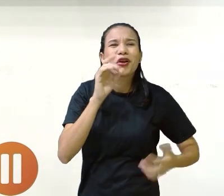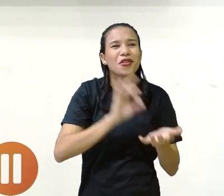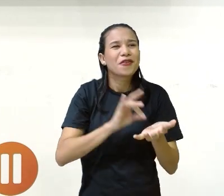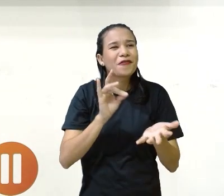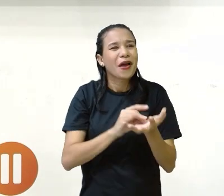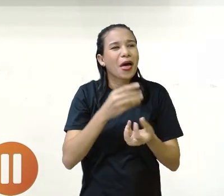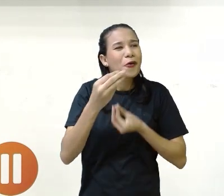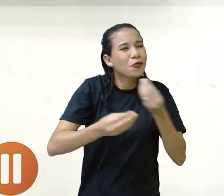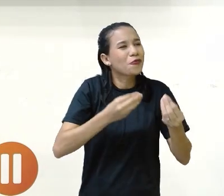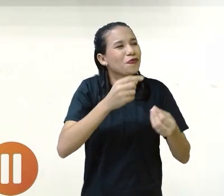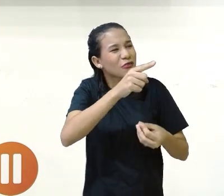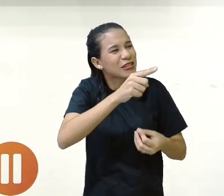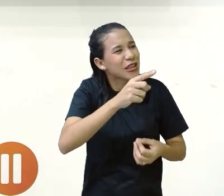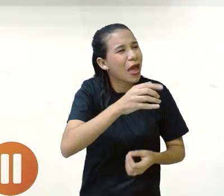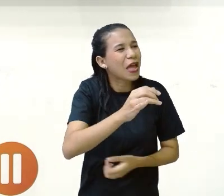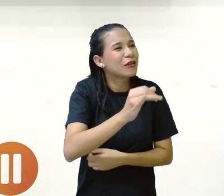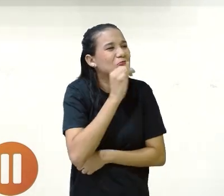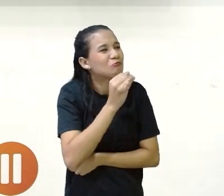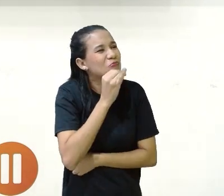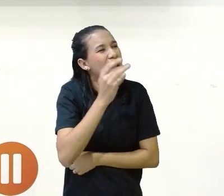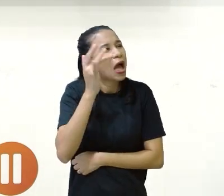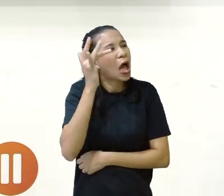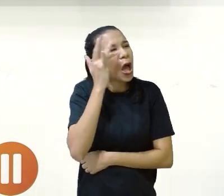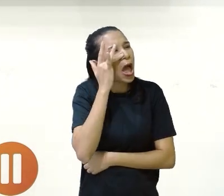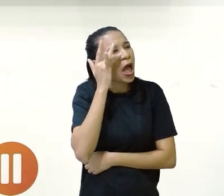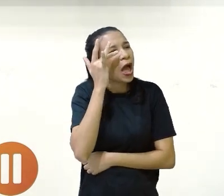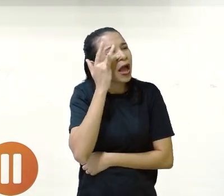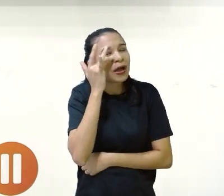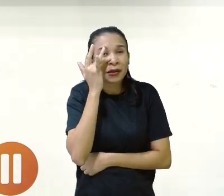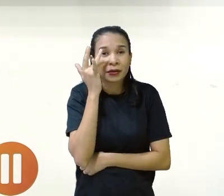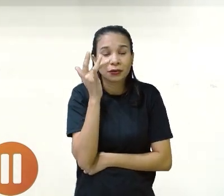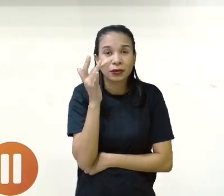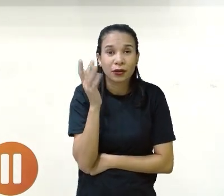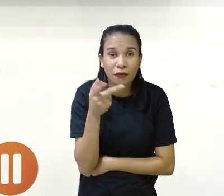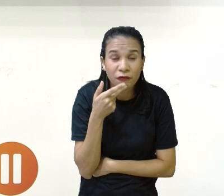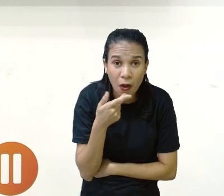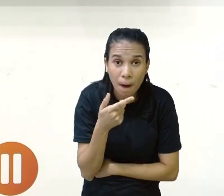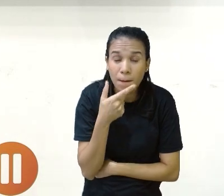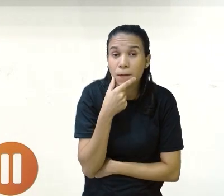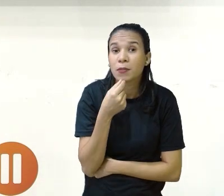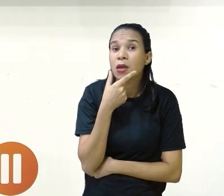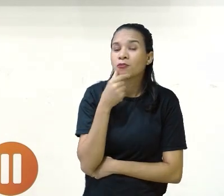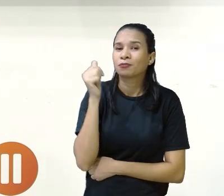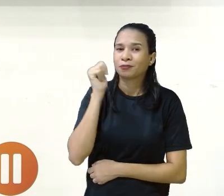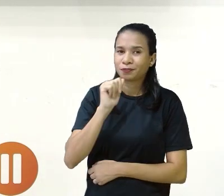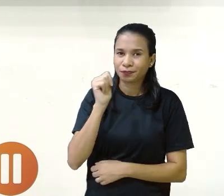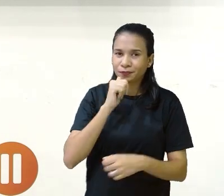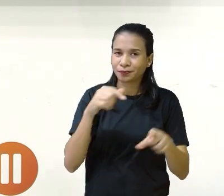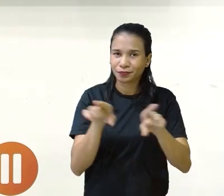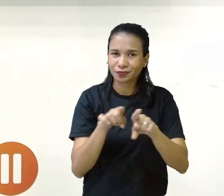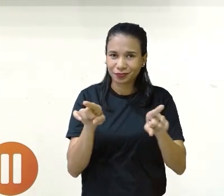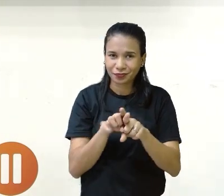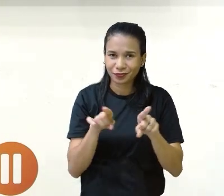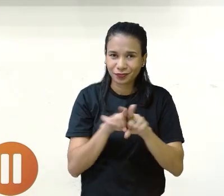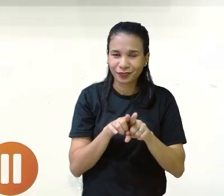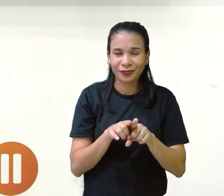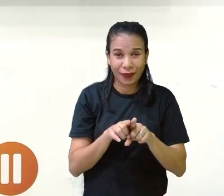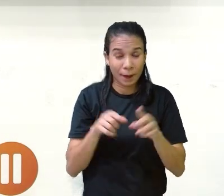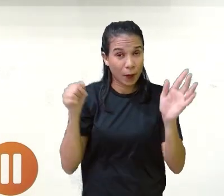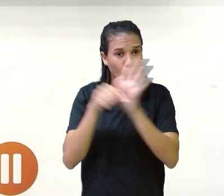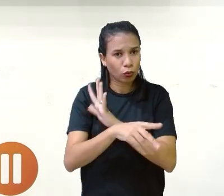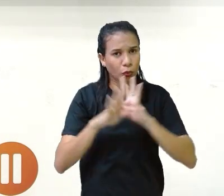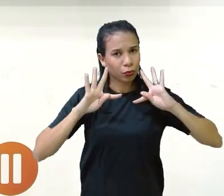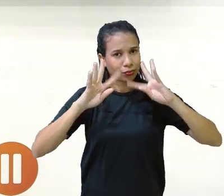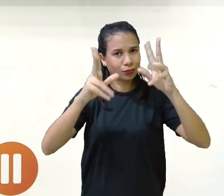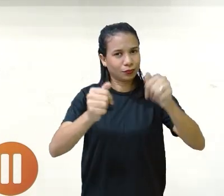é a mulher que você olha? Isso eu estou falando para os meninos e para as meninas, tá? A pergunta é para todo